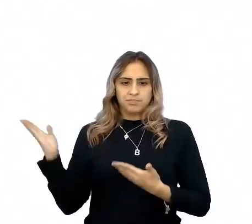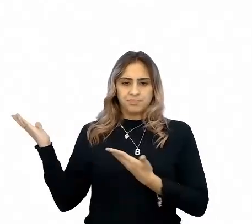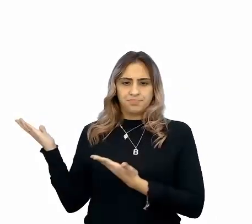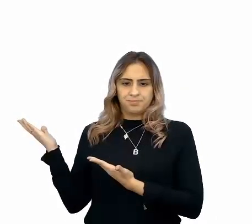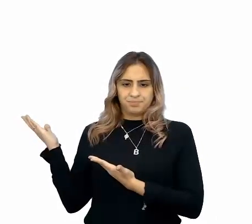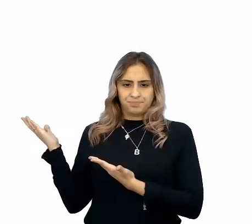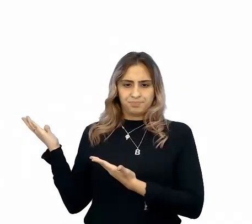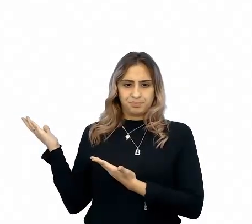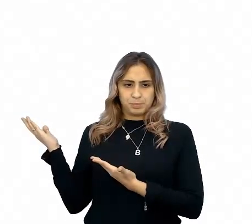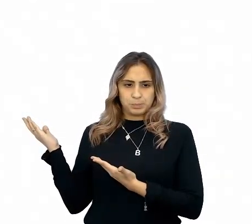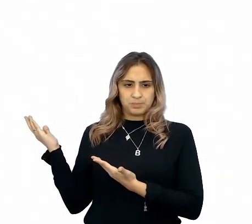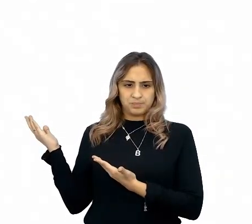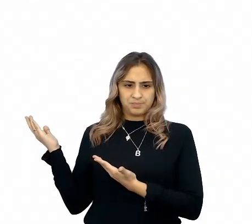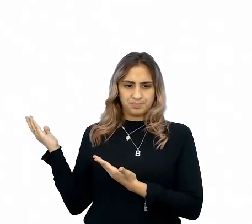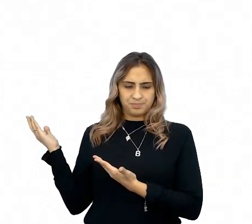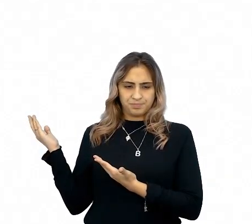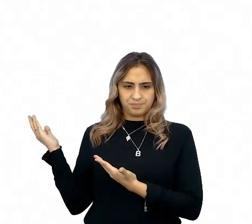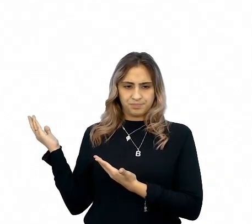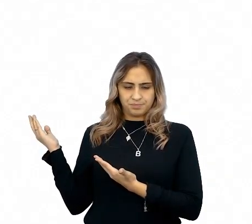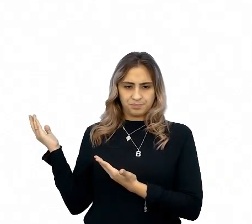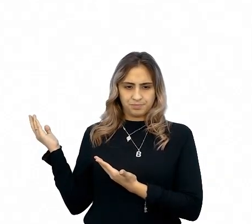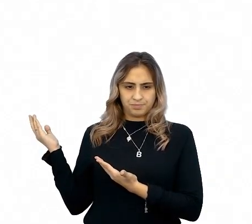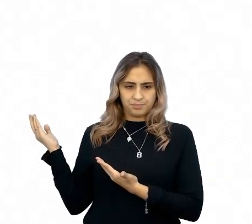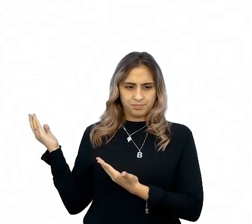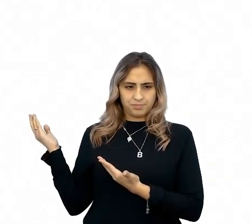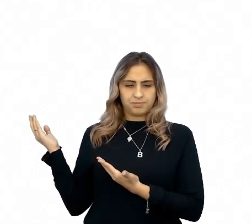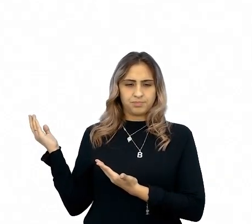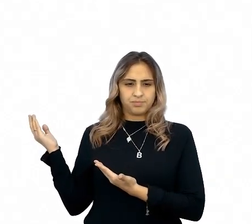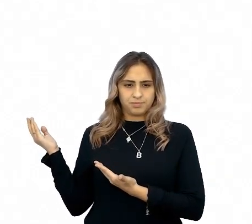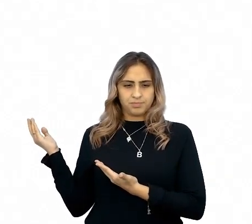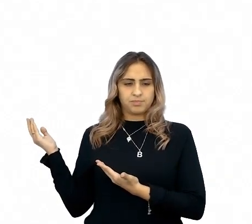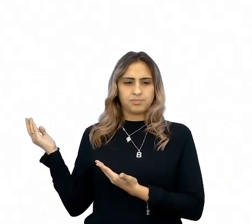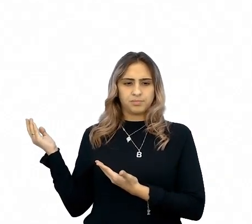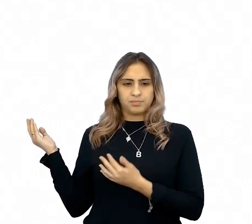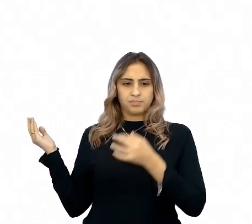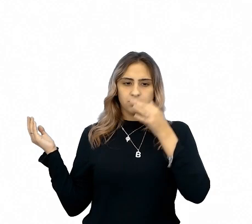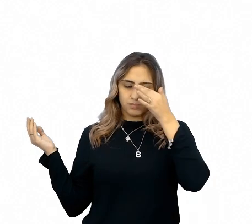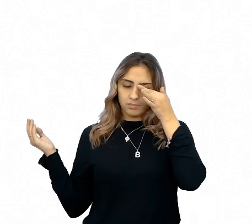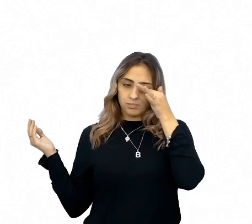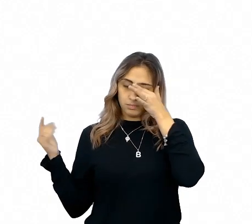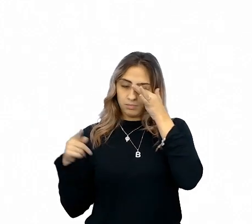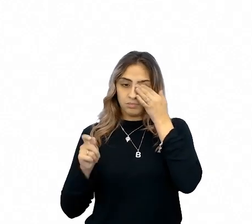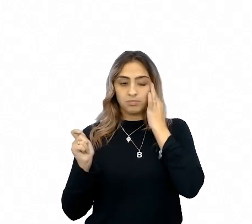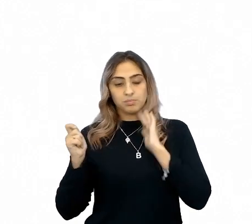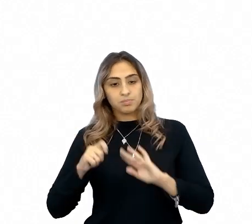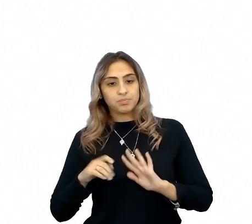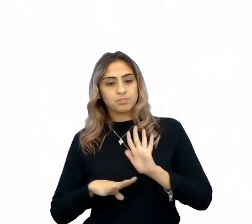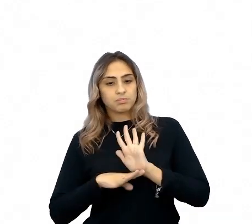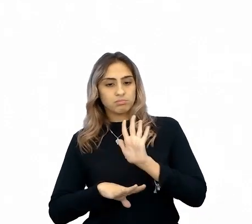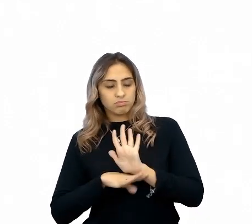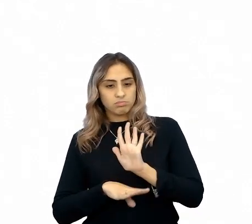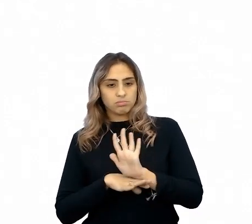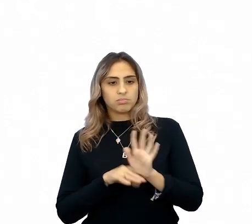Temos também aqui a bibliografia do nosso encontro, que serviu, né, para nos...